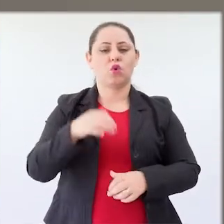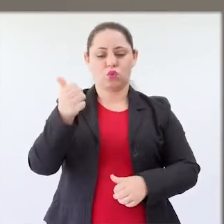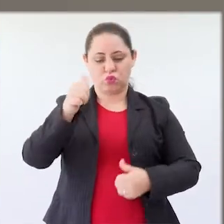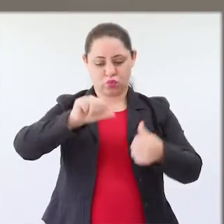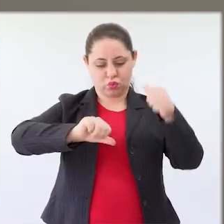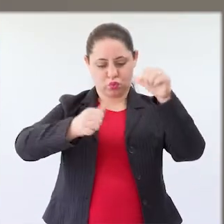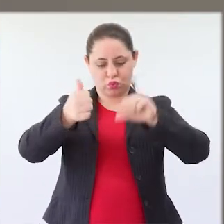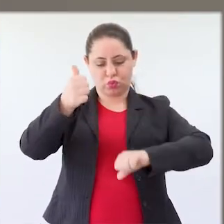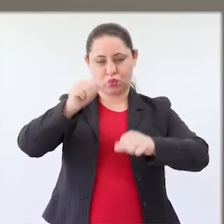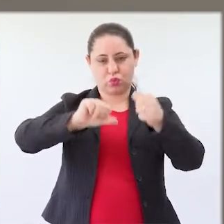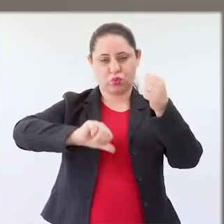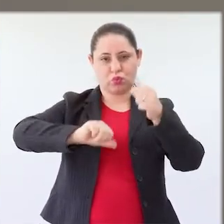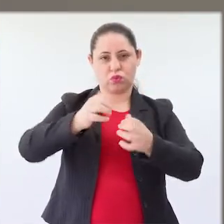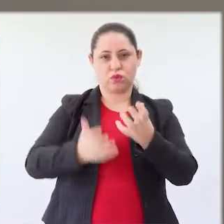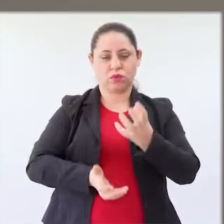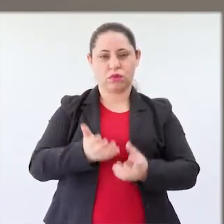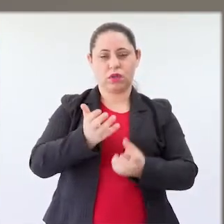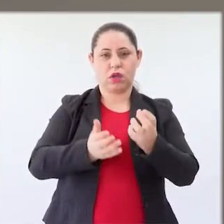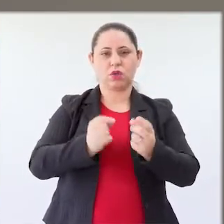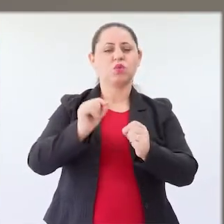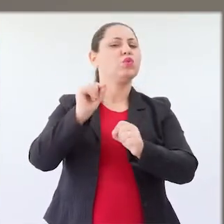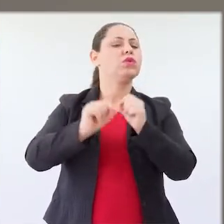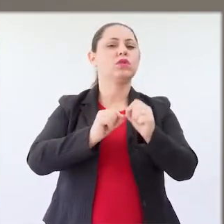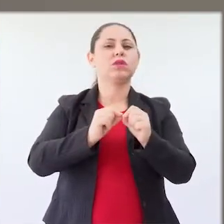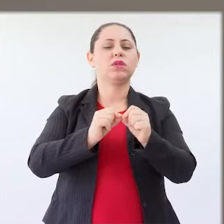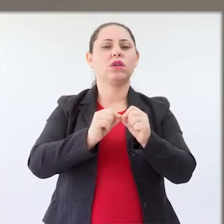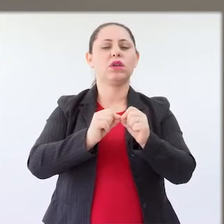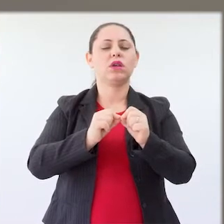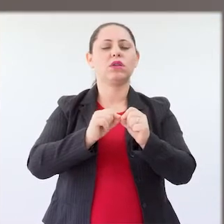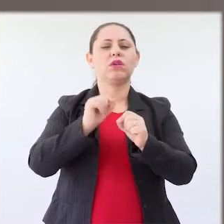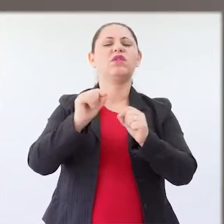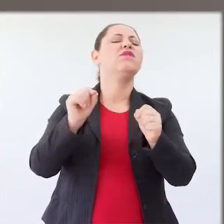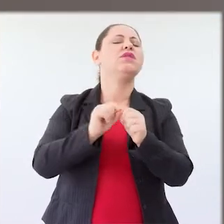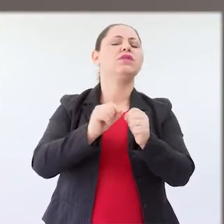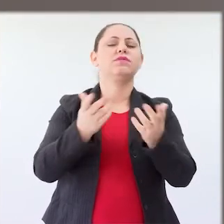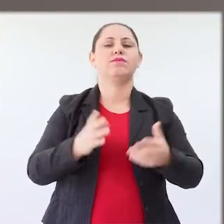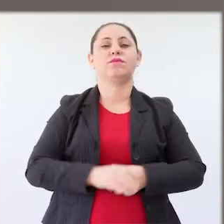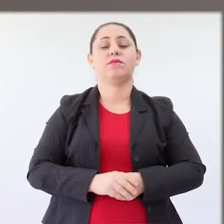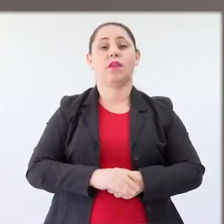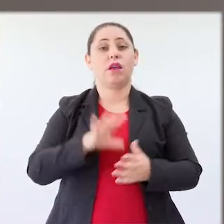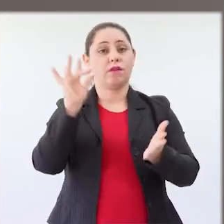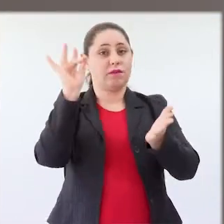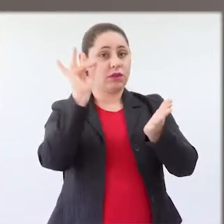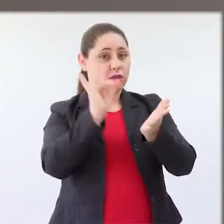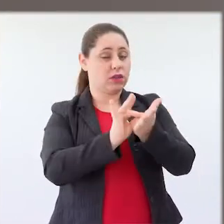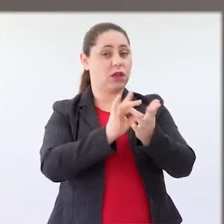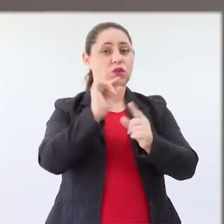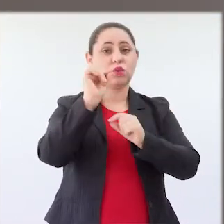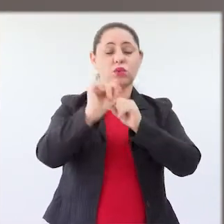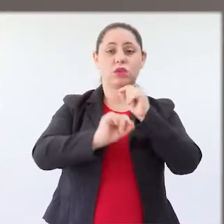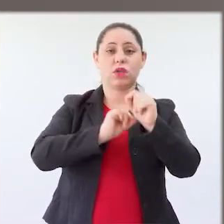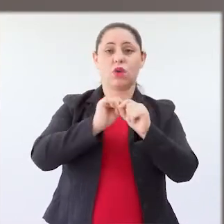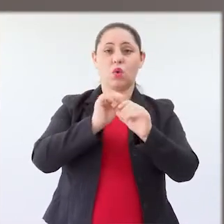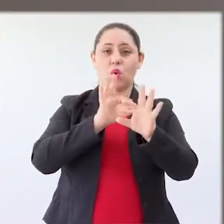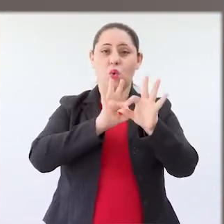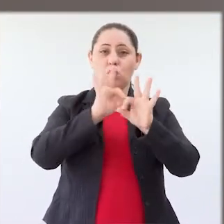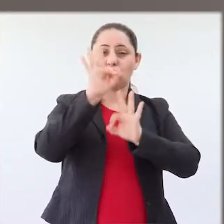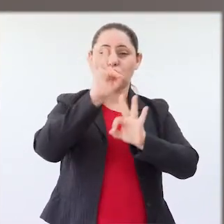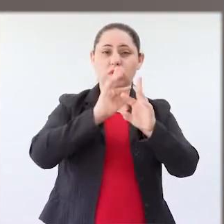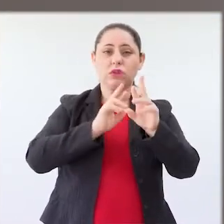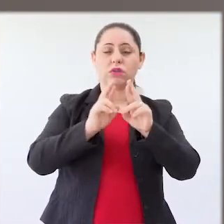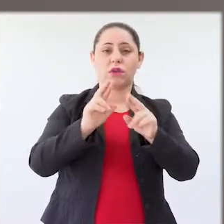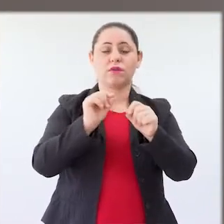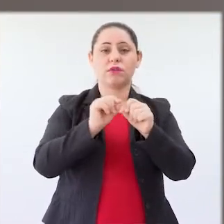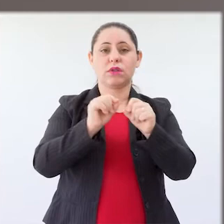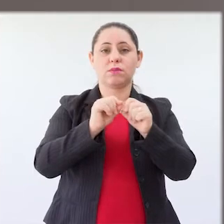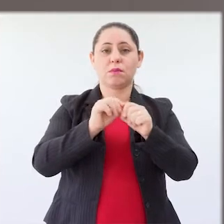ácido hialurônico, no que ele age? É no combate às rugas, é isso? O ácido hialurônico, na verdade, ele veio para